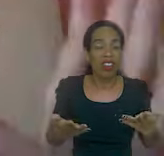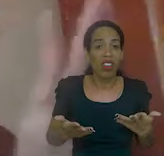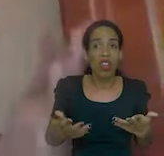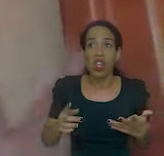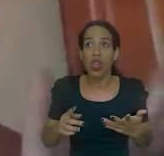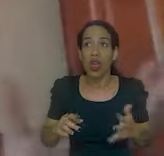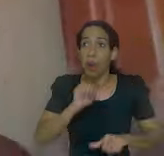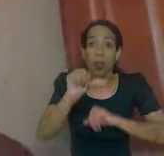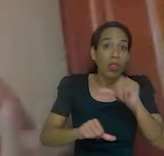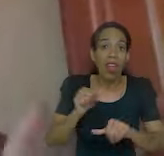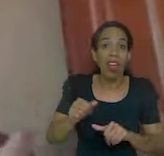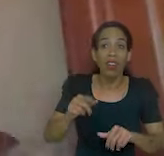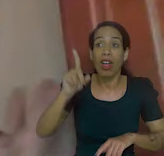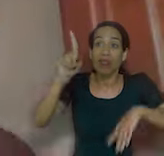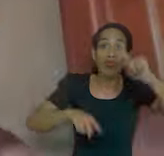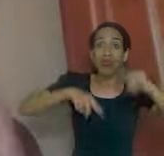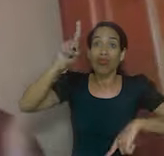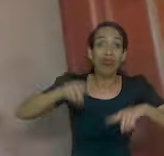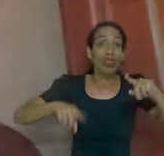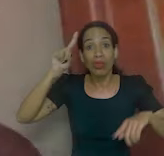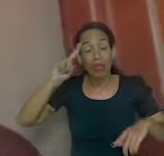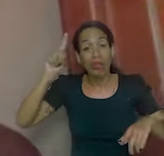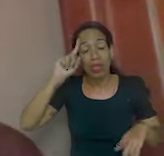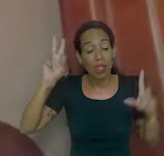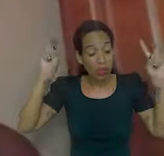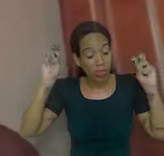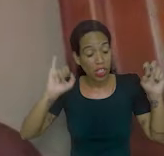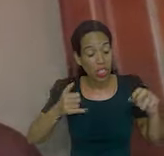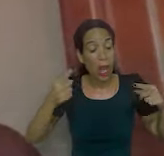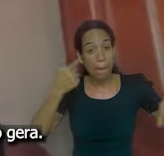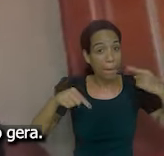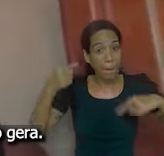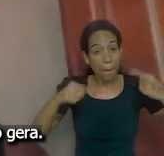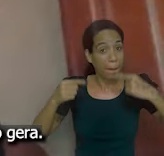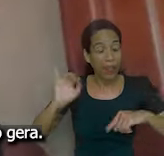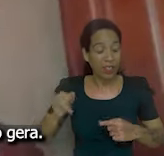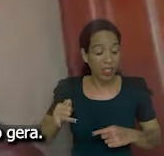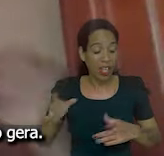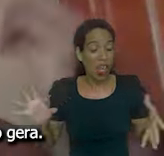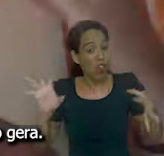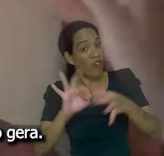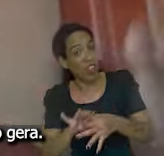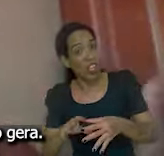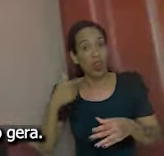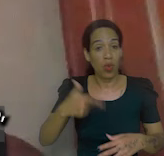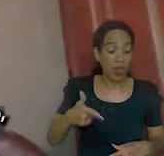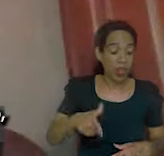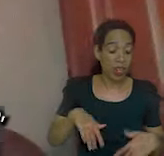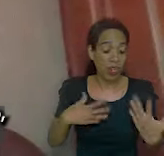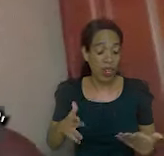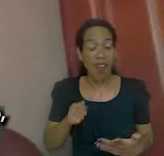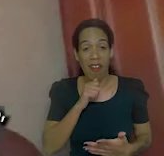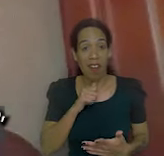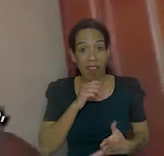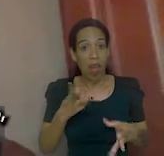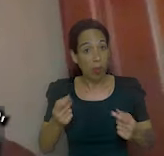assim, de um dia para o outro, ia oscilando. E assim, ainda é um tema que gera discussão, uns falando que gera vínculo, outros falando que não gera, enfim, ainda